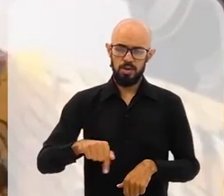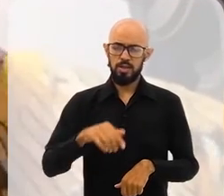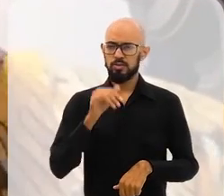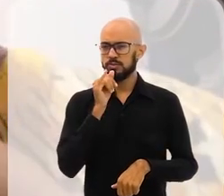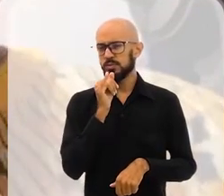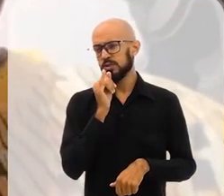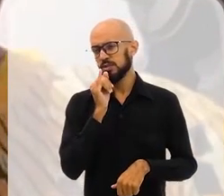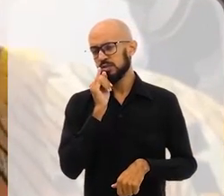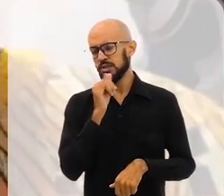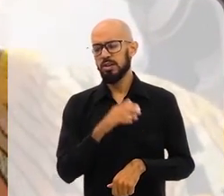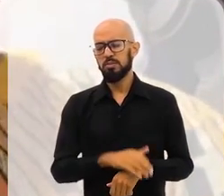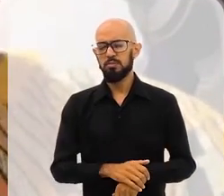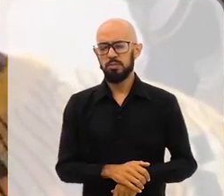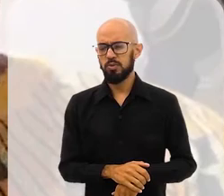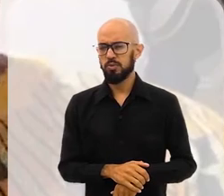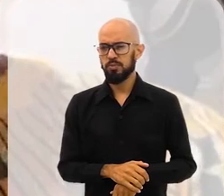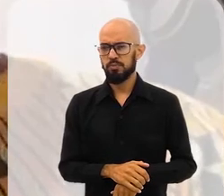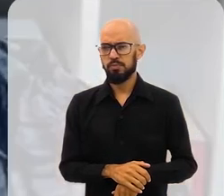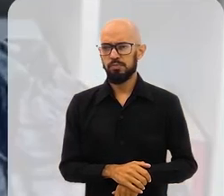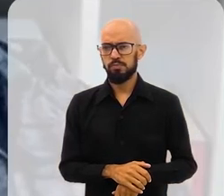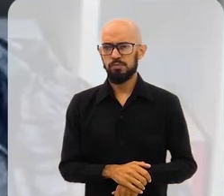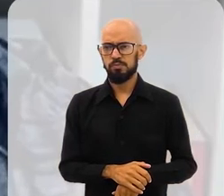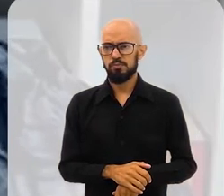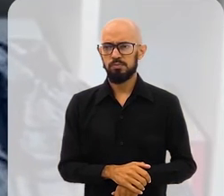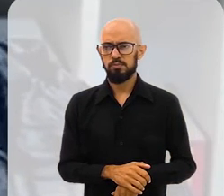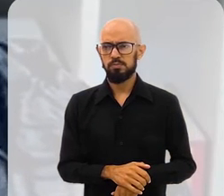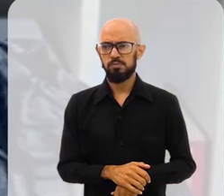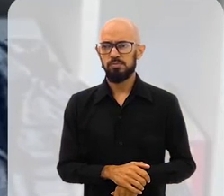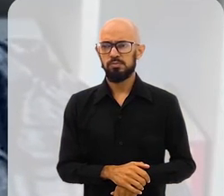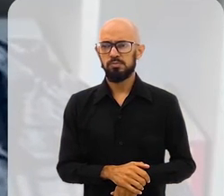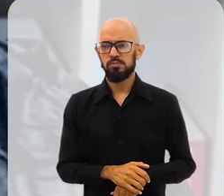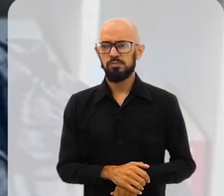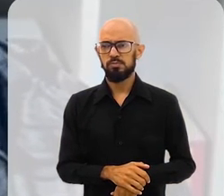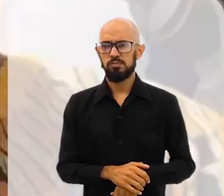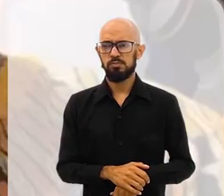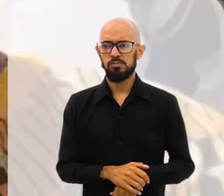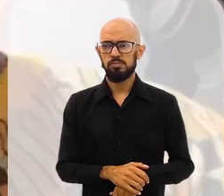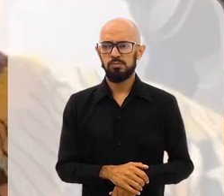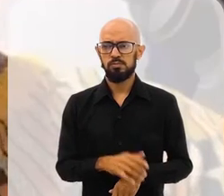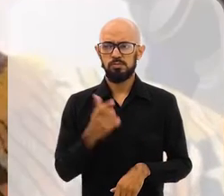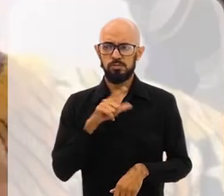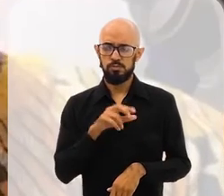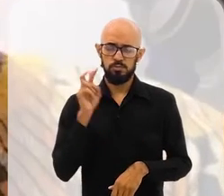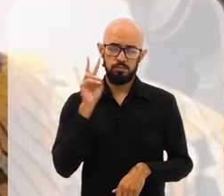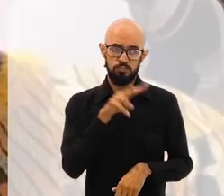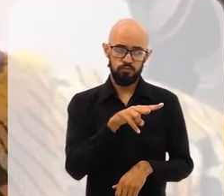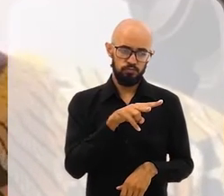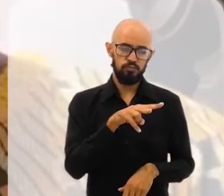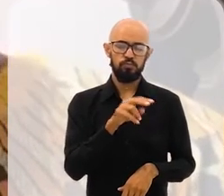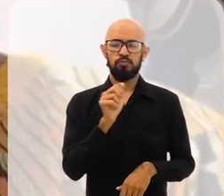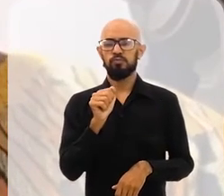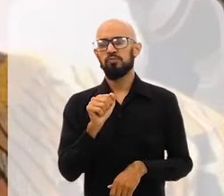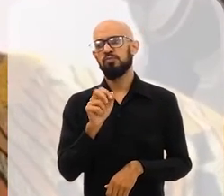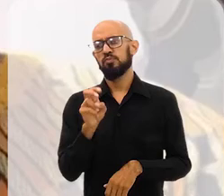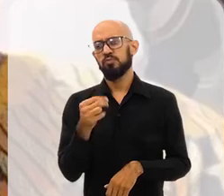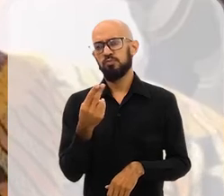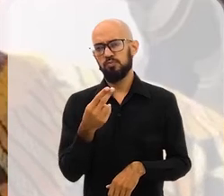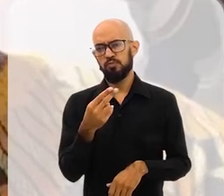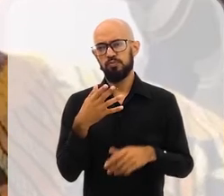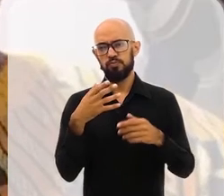bairros da Periferia ter que embaixo por exemplo seria o passo o assistindo